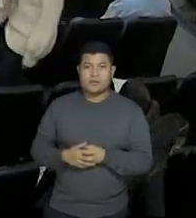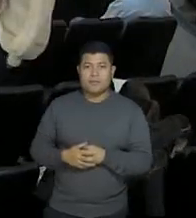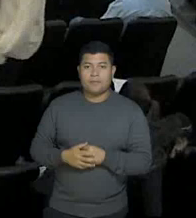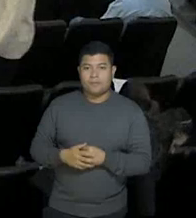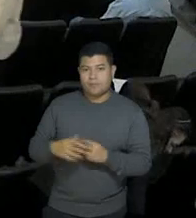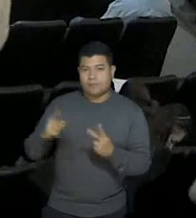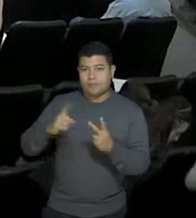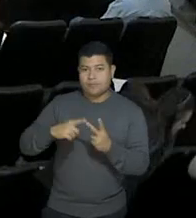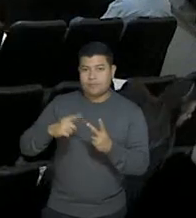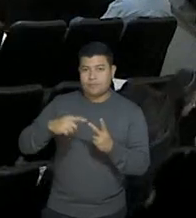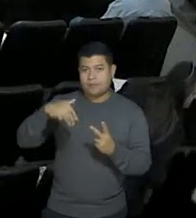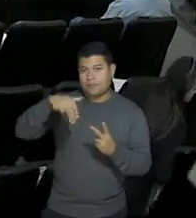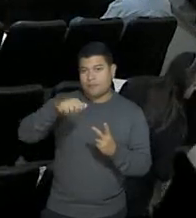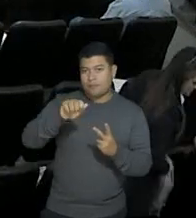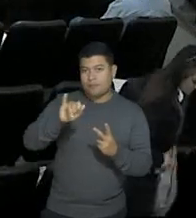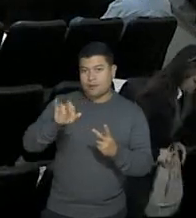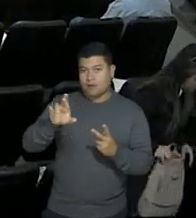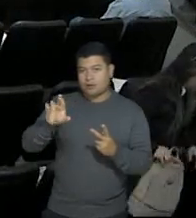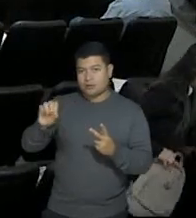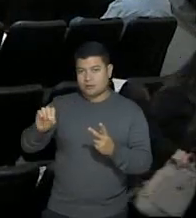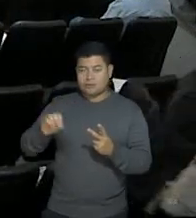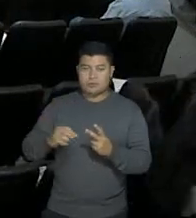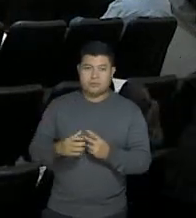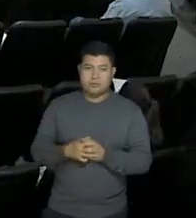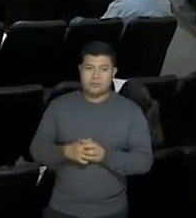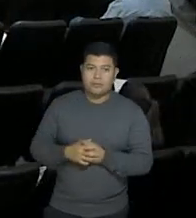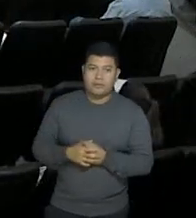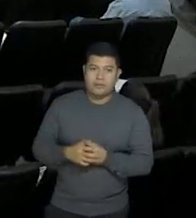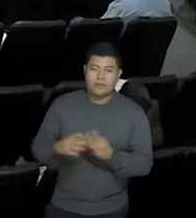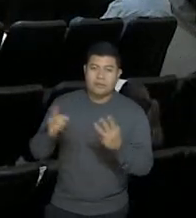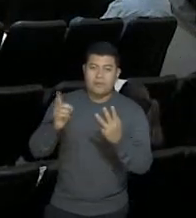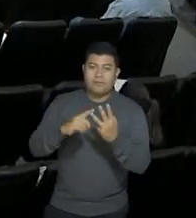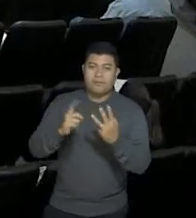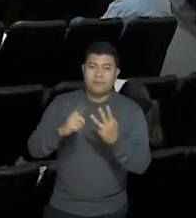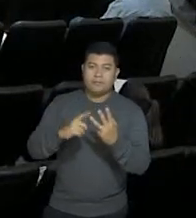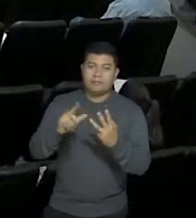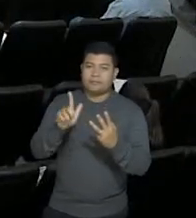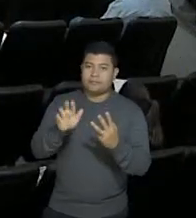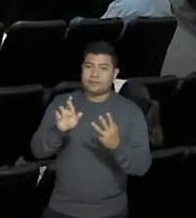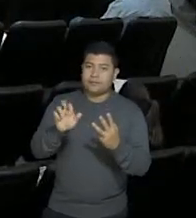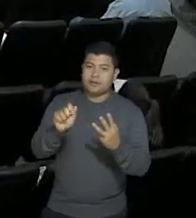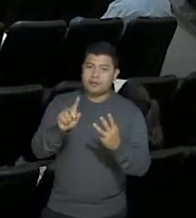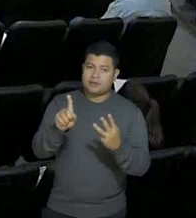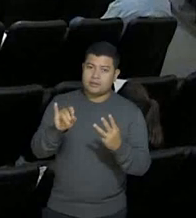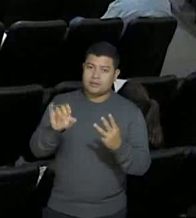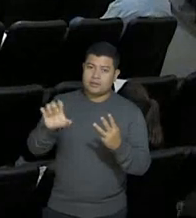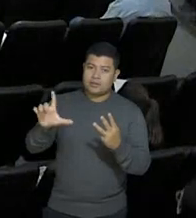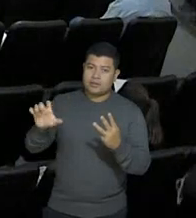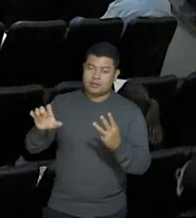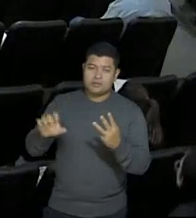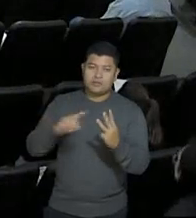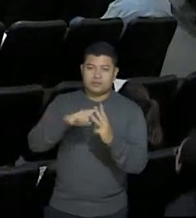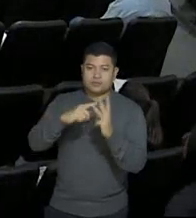Mário Fernandes e Graziele Françoise da Silva.